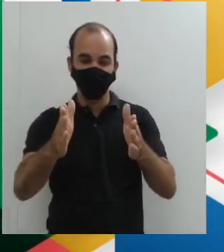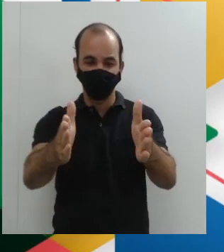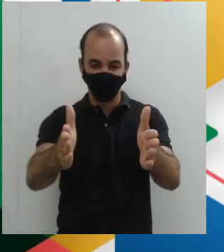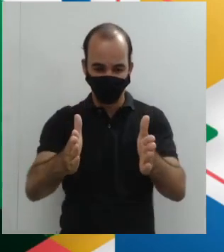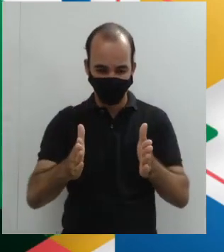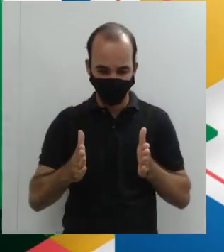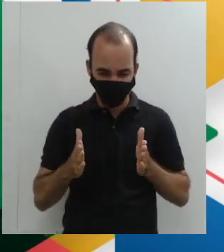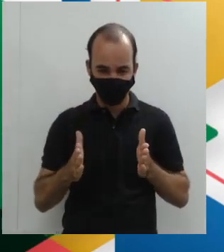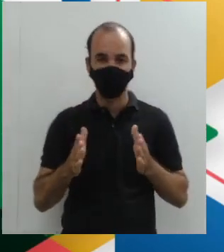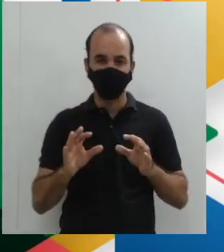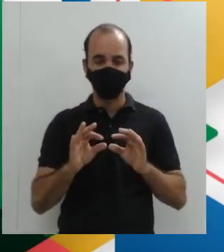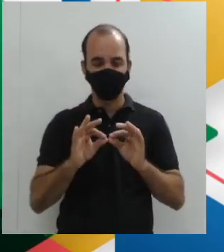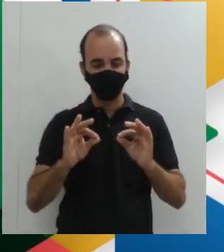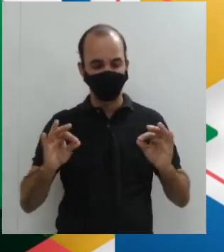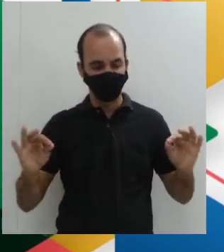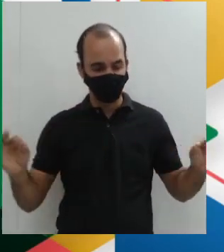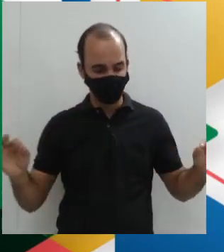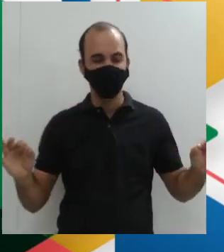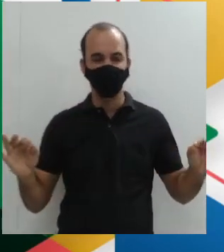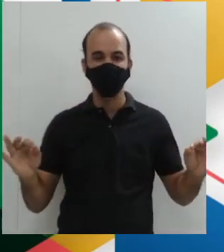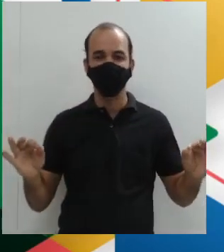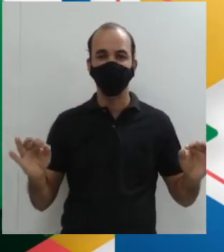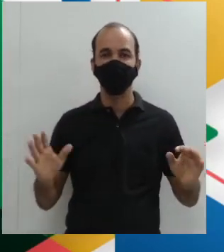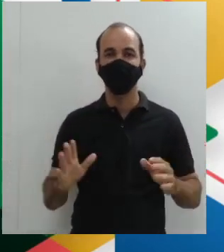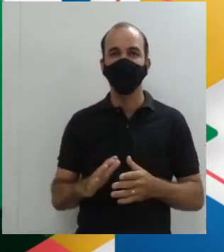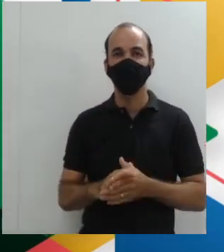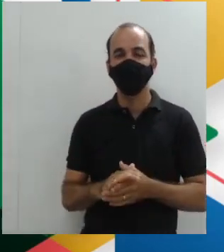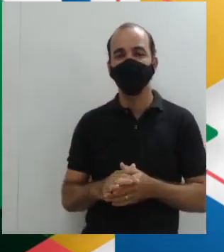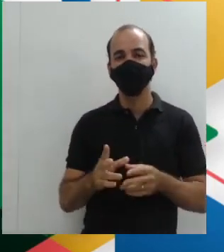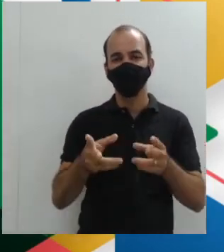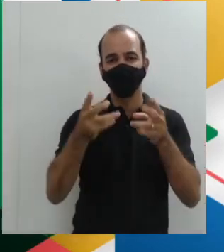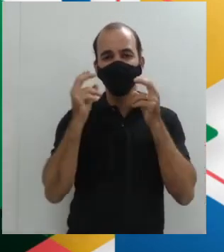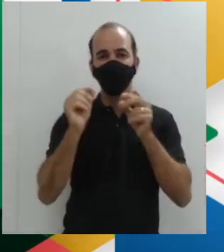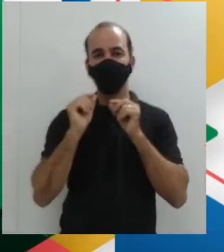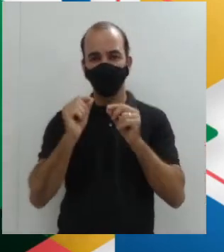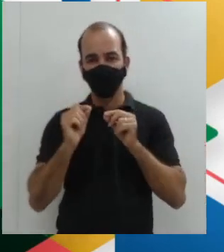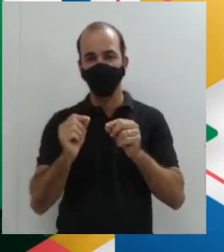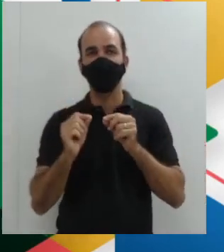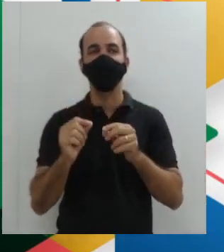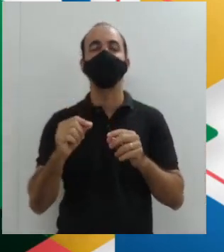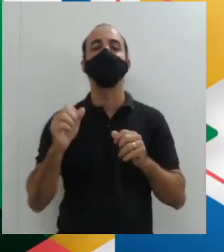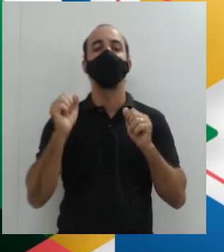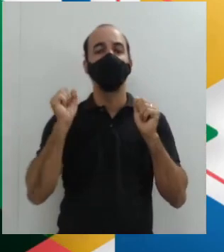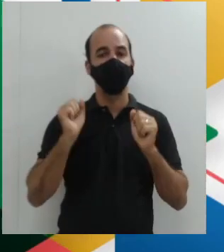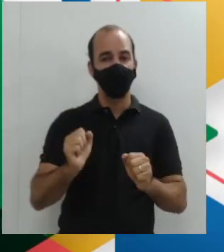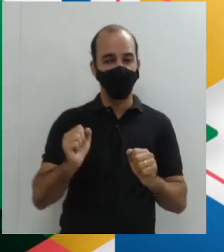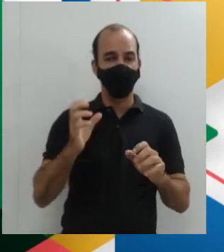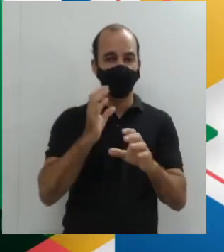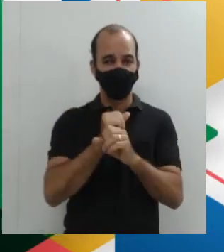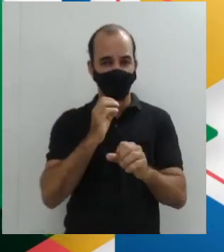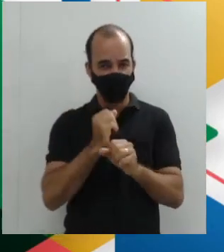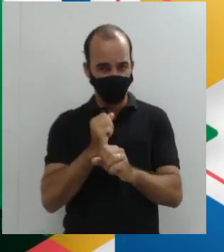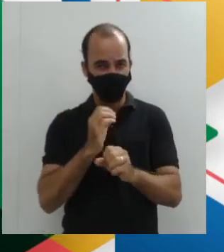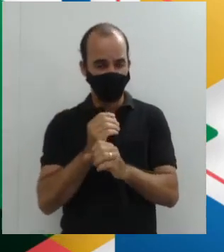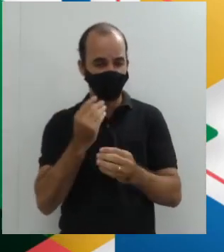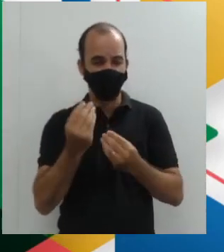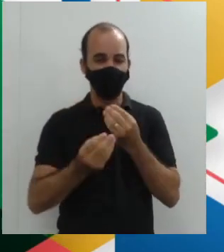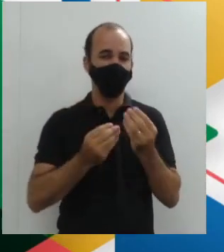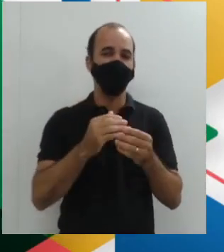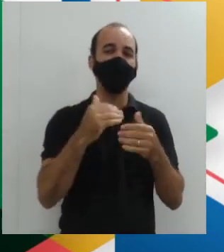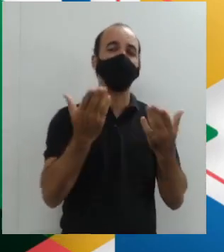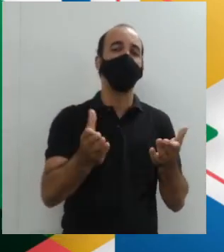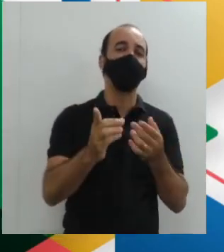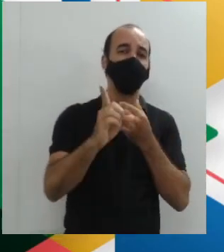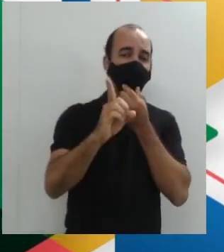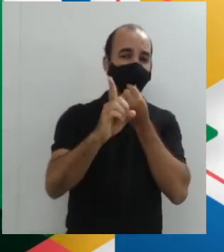essa figura que a gente acabou de desenhar, a gente pode primeiramente aí calcular a diagonal dessa figura, a